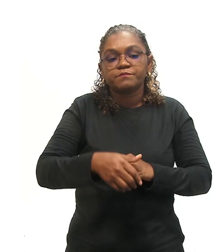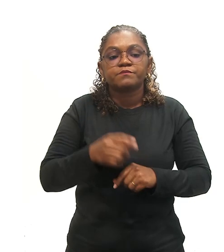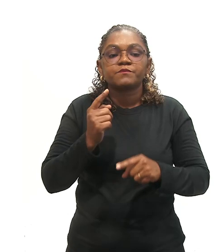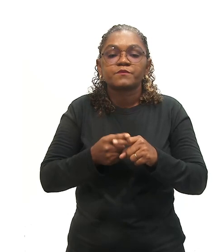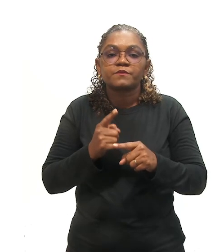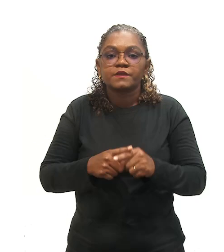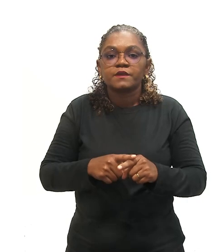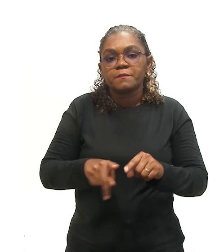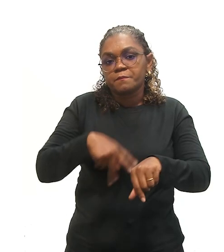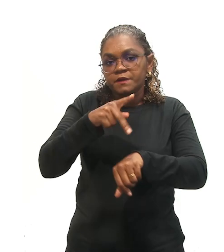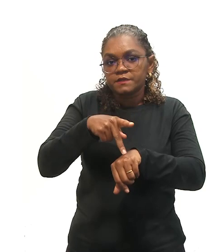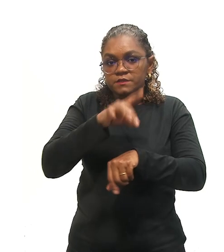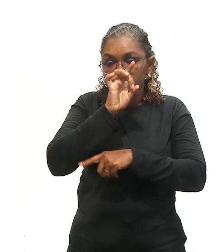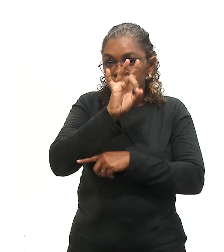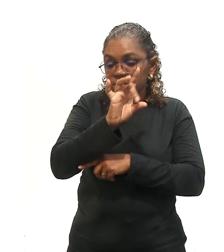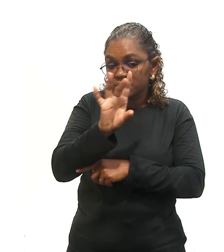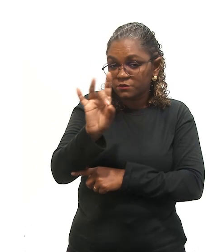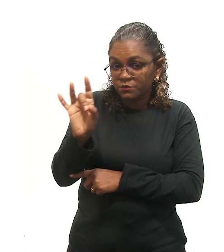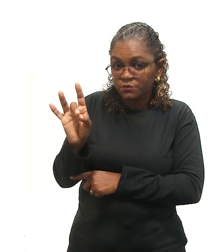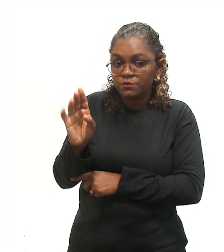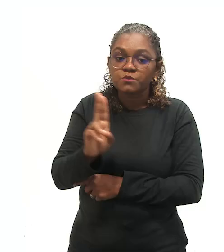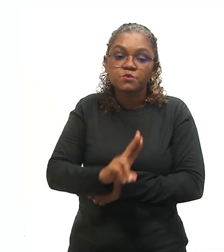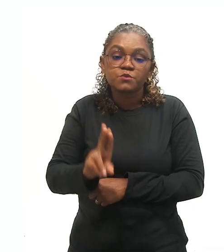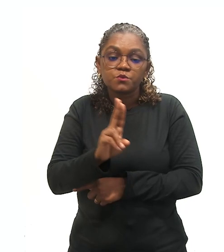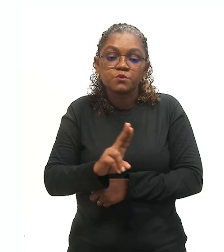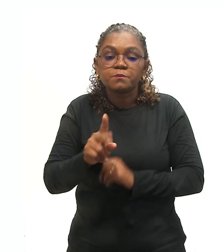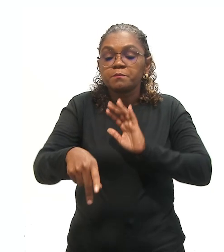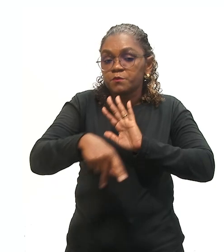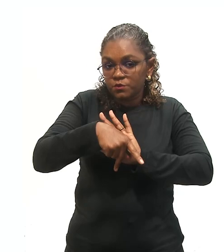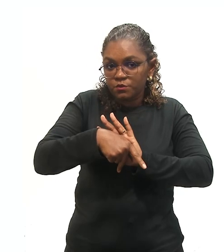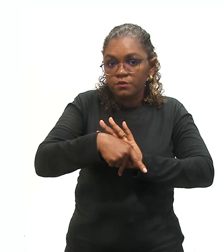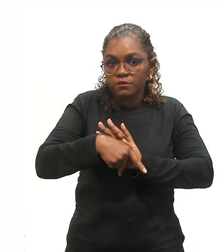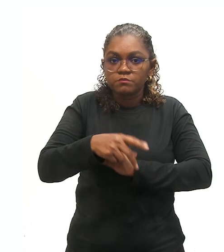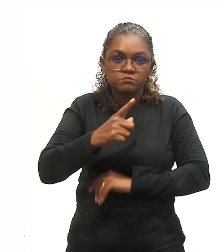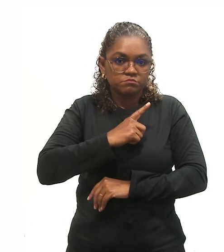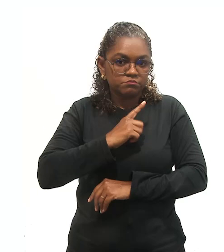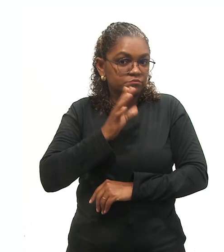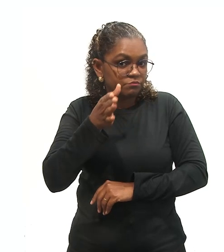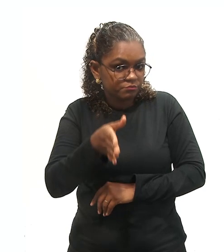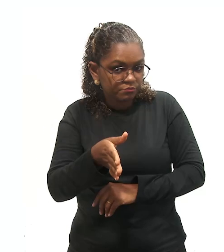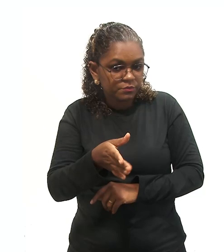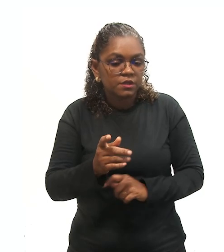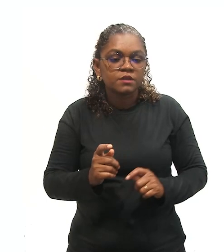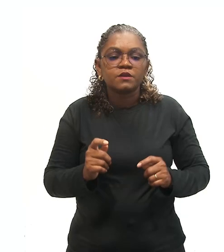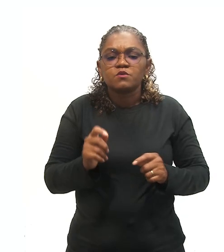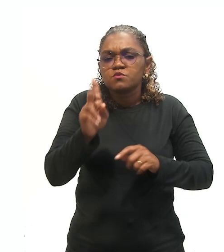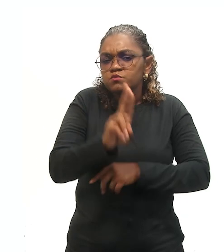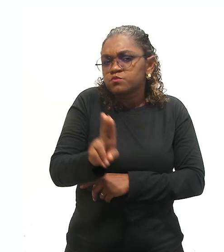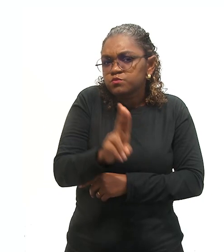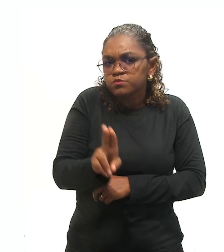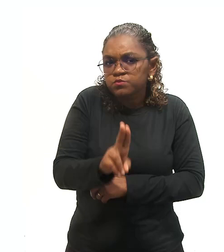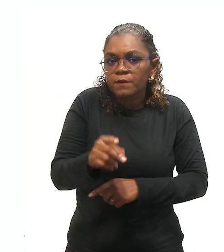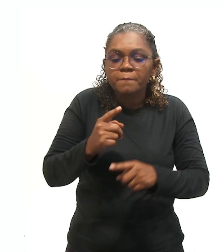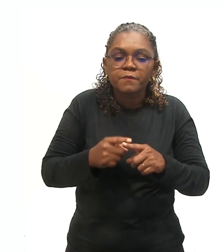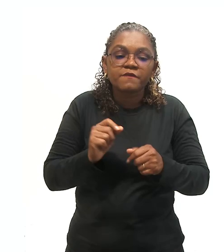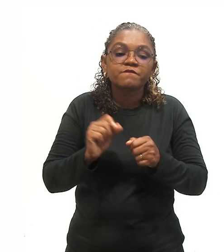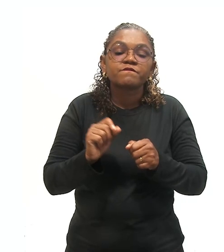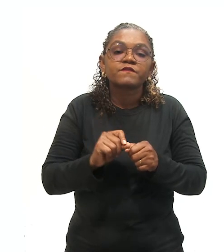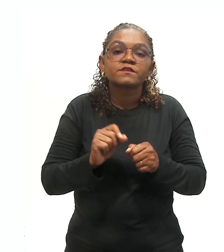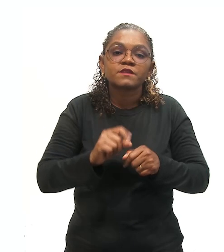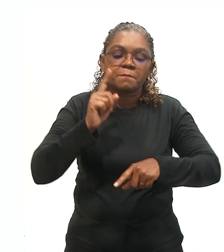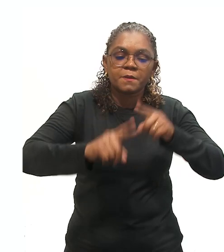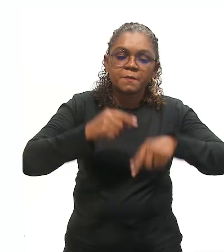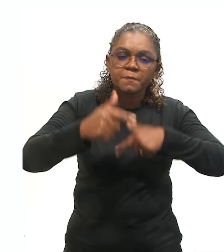procura usar esses recursos que ela possui o mais eficientemente possível, a fim de produzir o máximo de bens